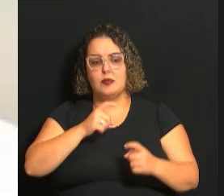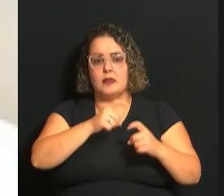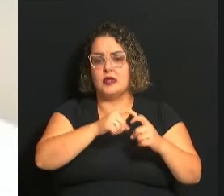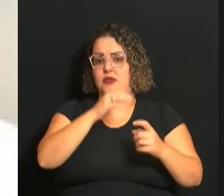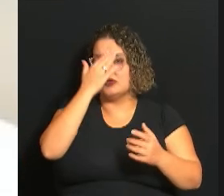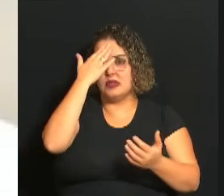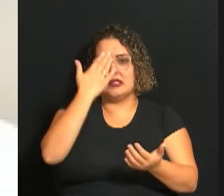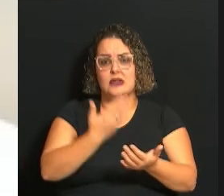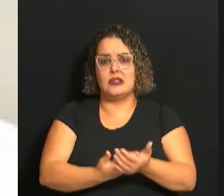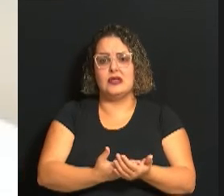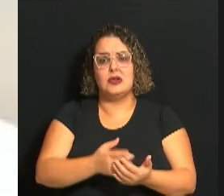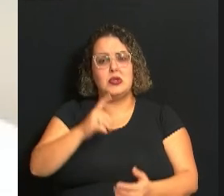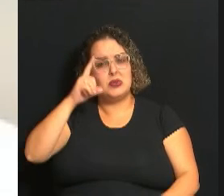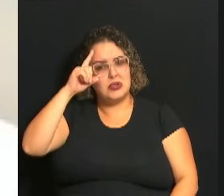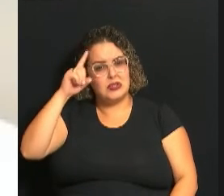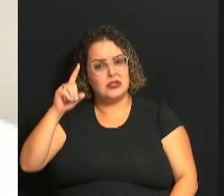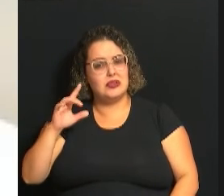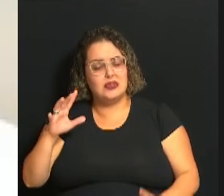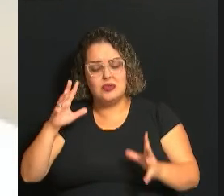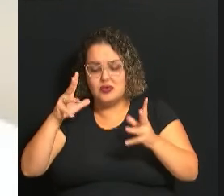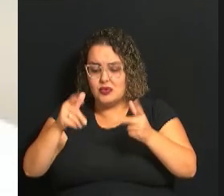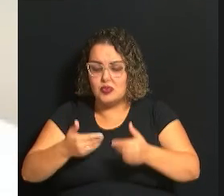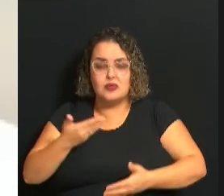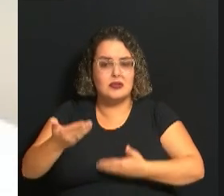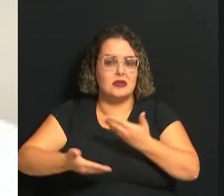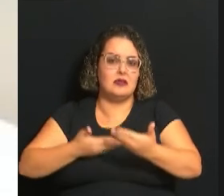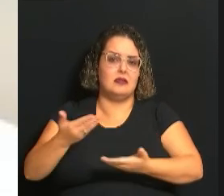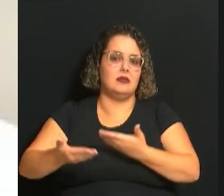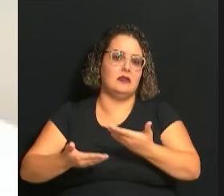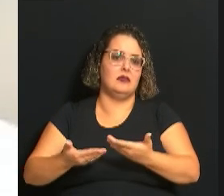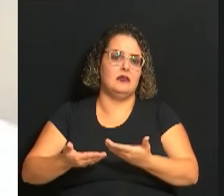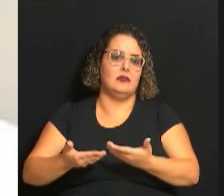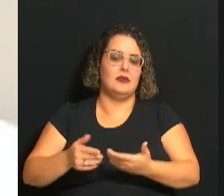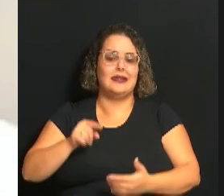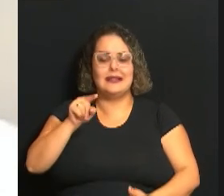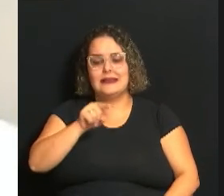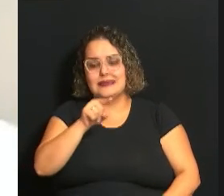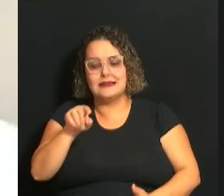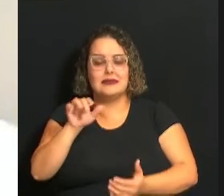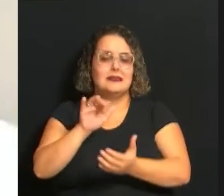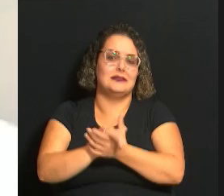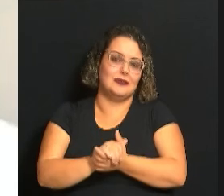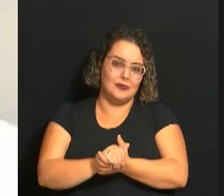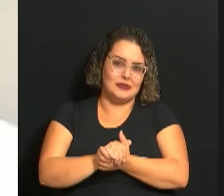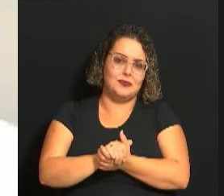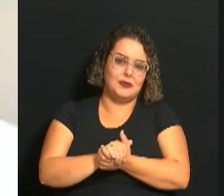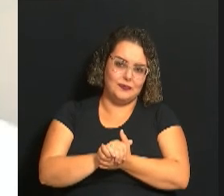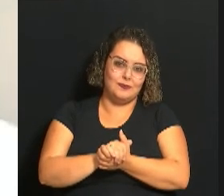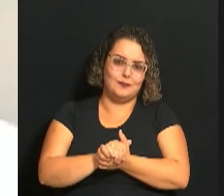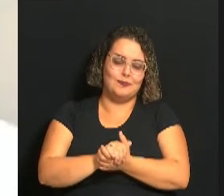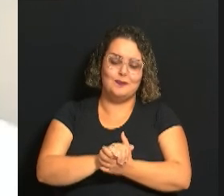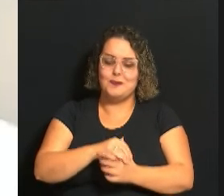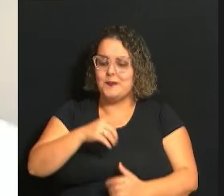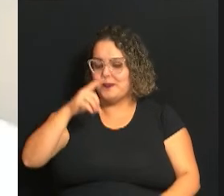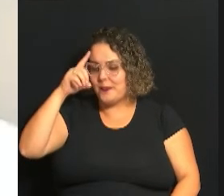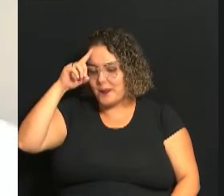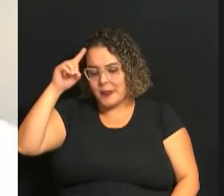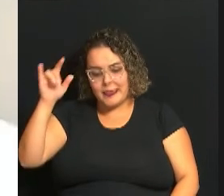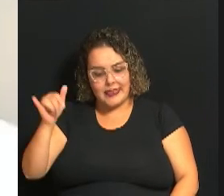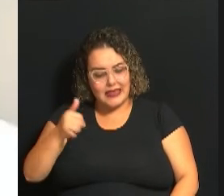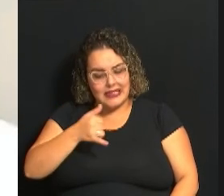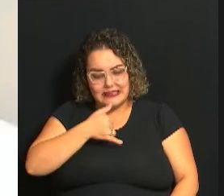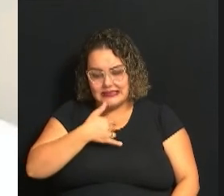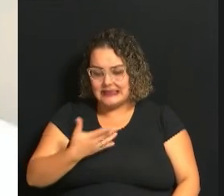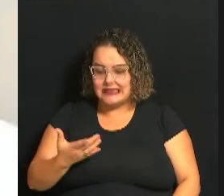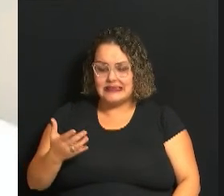dias mais desafiadores de todo o meu tratamento foi o dia que a gente foi cancelar o casamento, né? Assim, foi um dia muito, muito triste, cancelar nossa lua